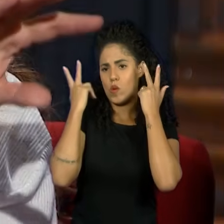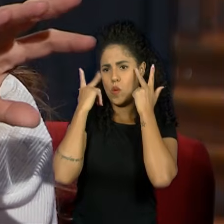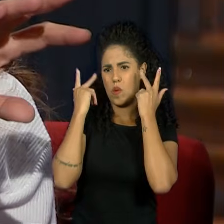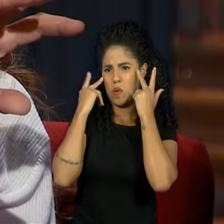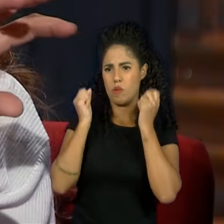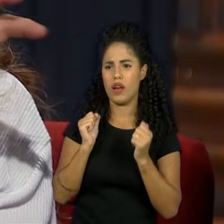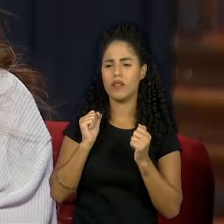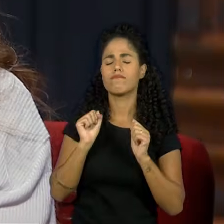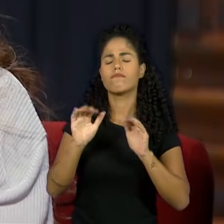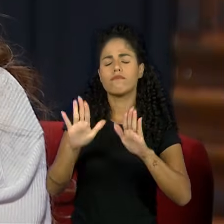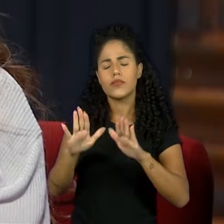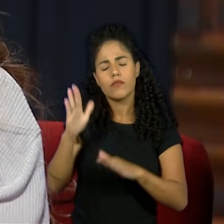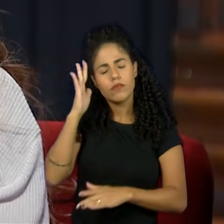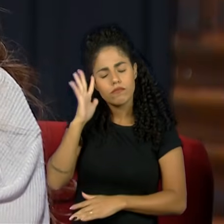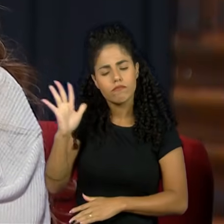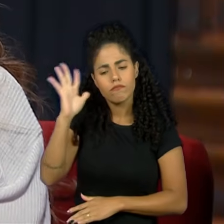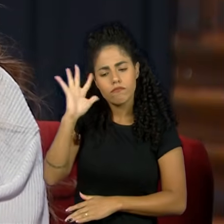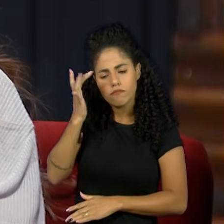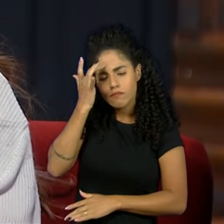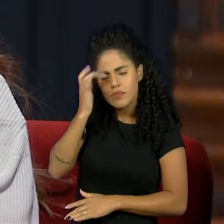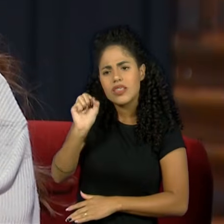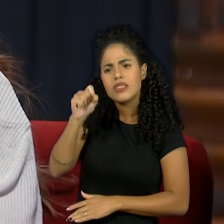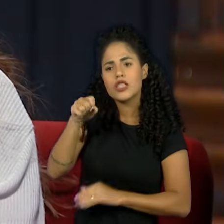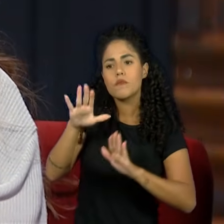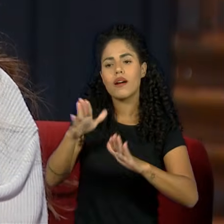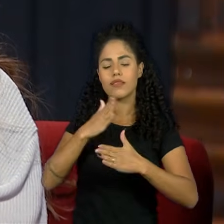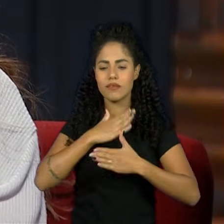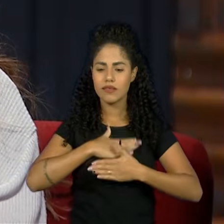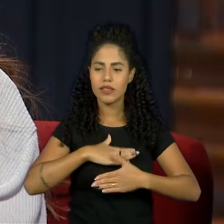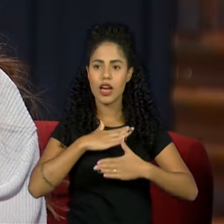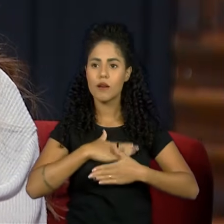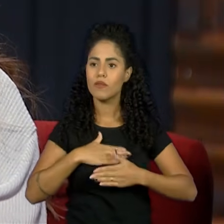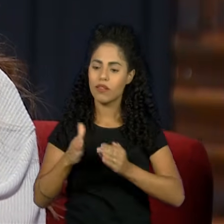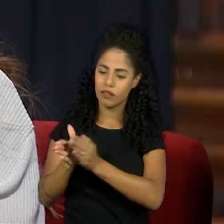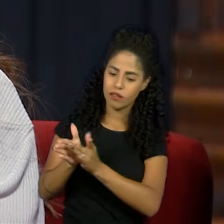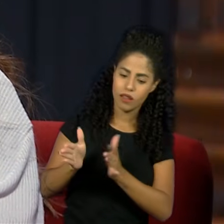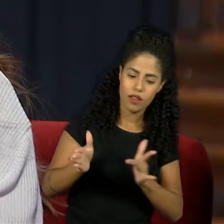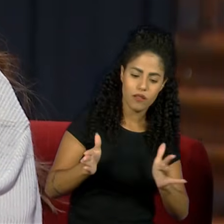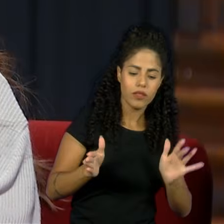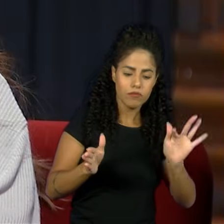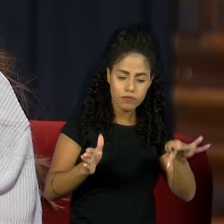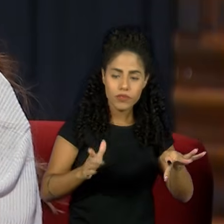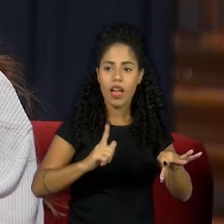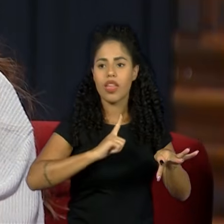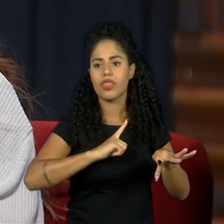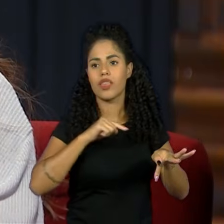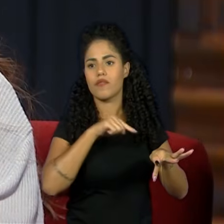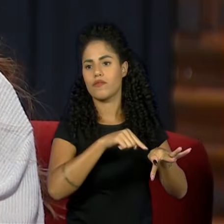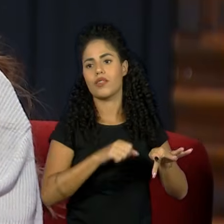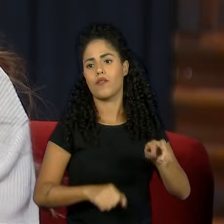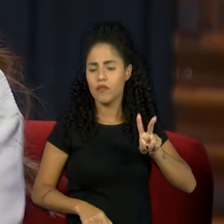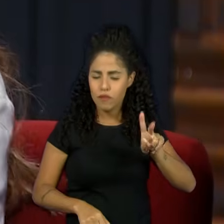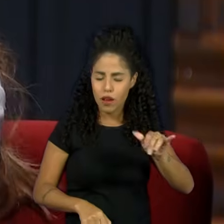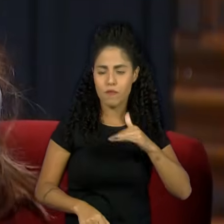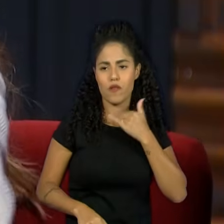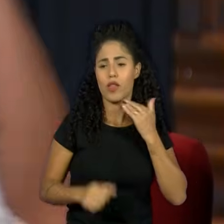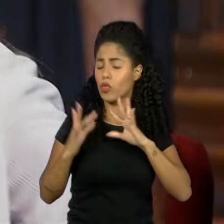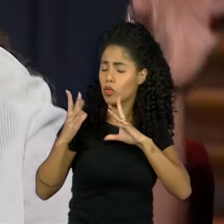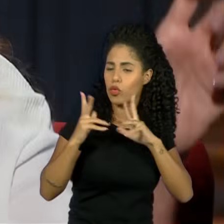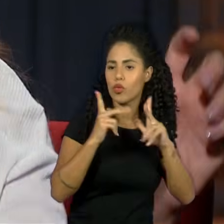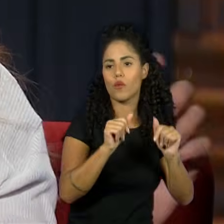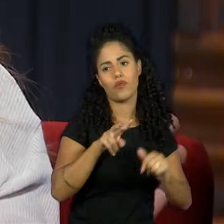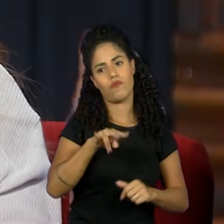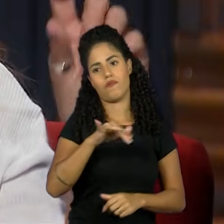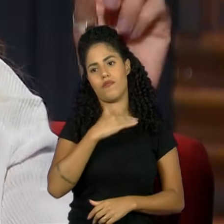aquele ente querido, mas compreendendo que a vida é ainda muito importante, justamente